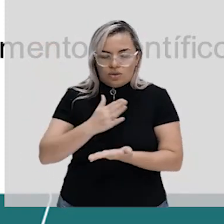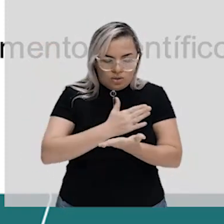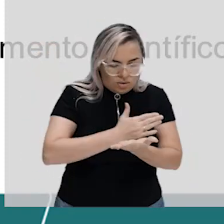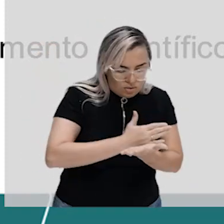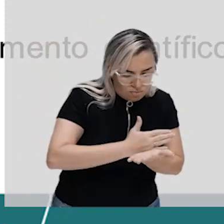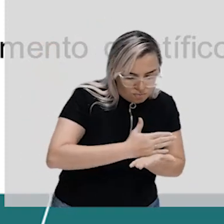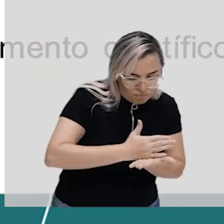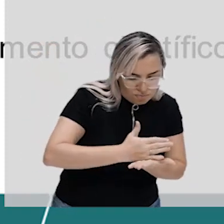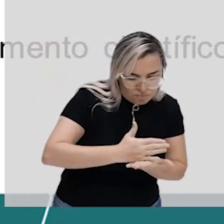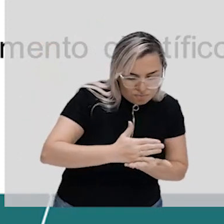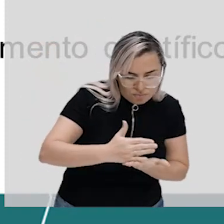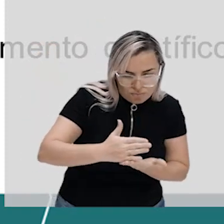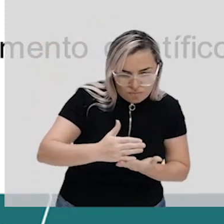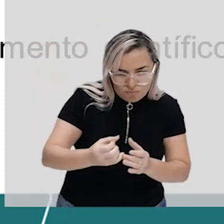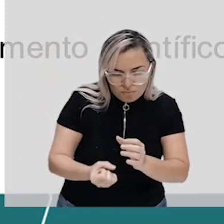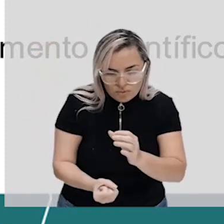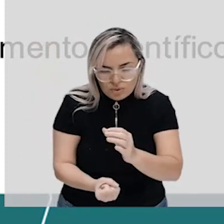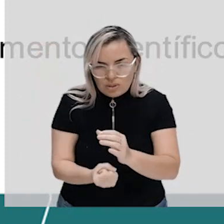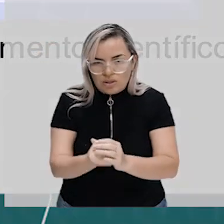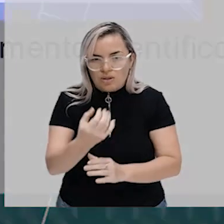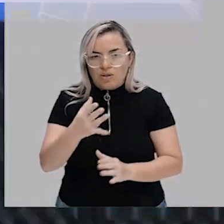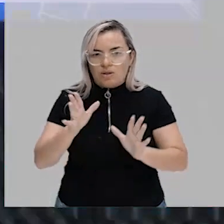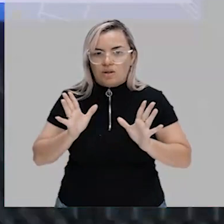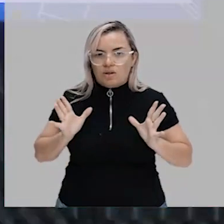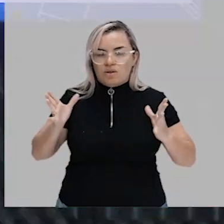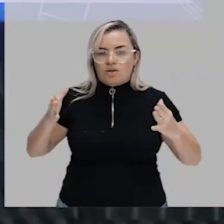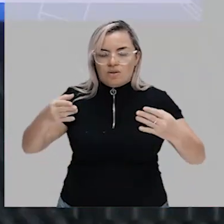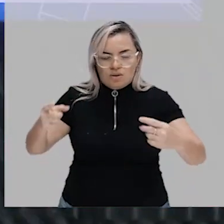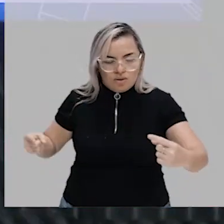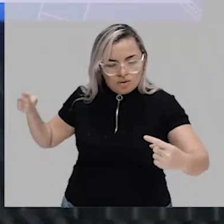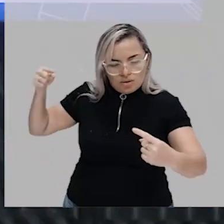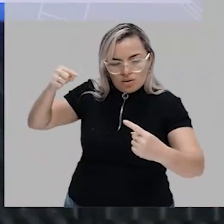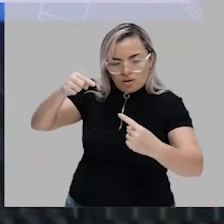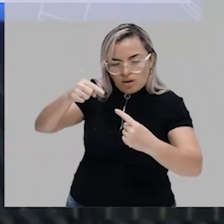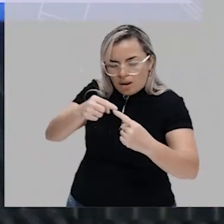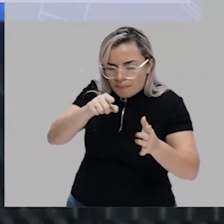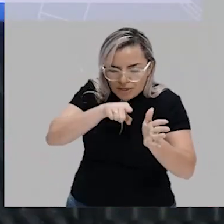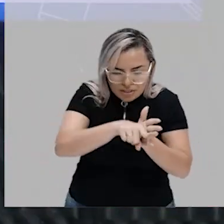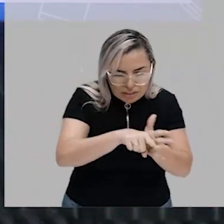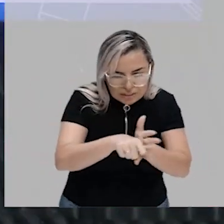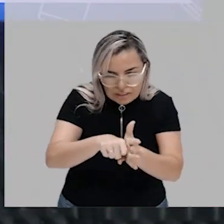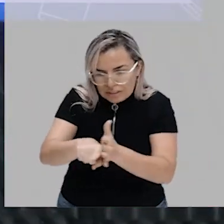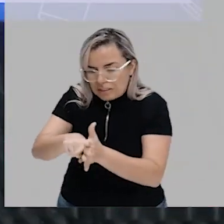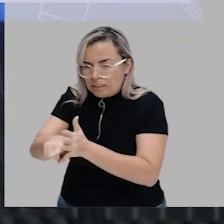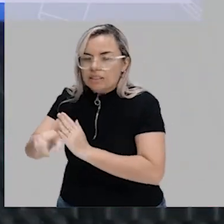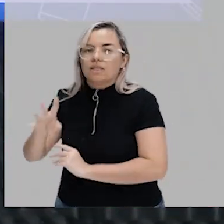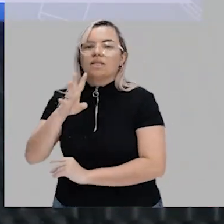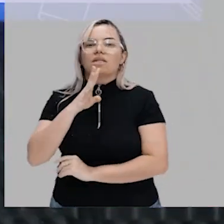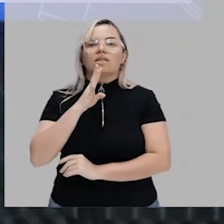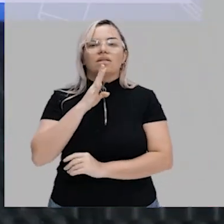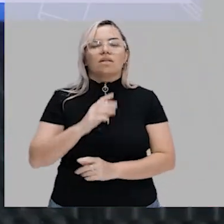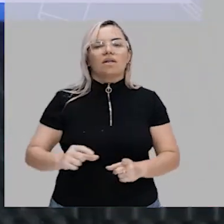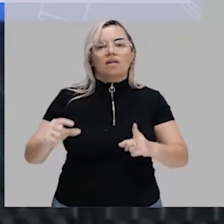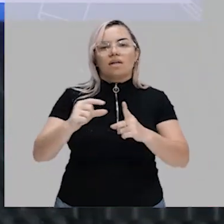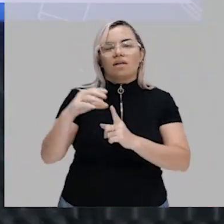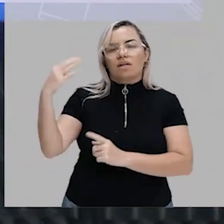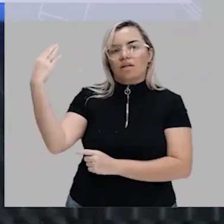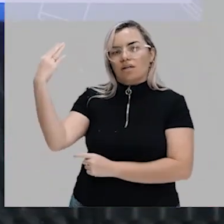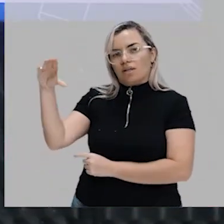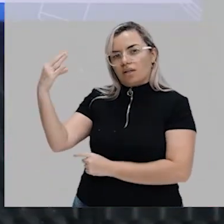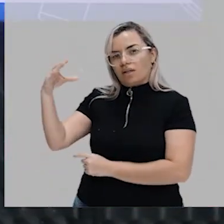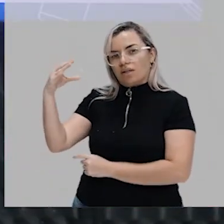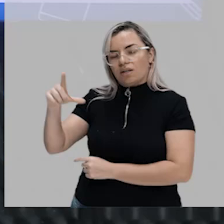início, uma área devotada à busca pelo conhecimento. A palavra ciência tem origem no